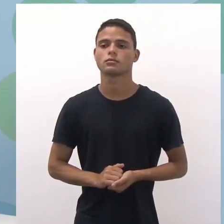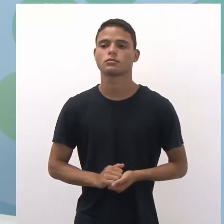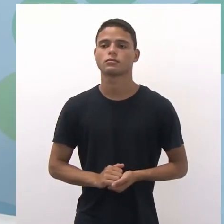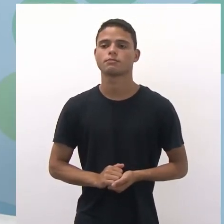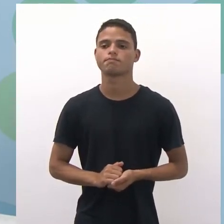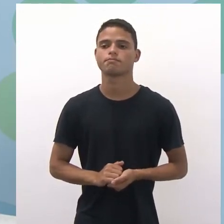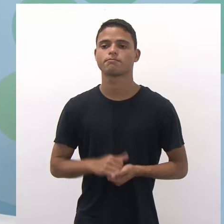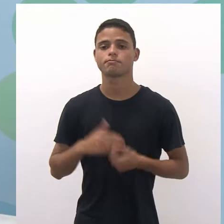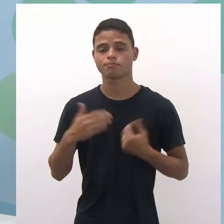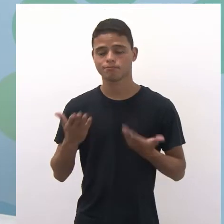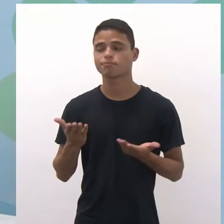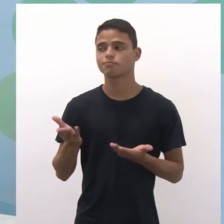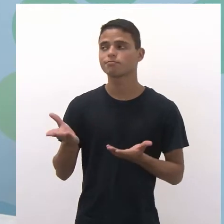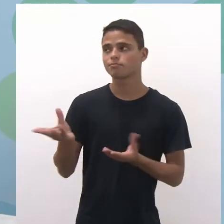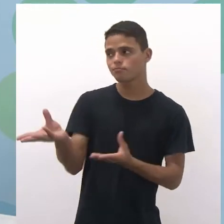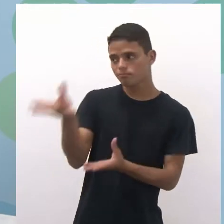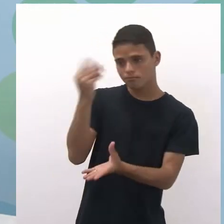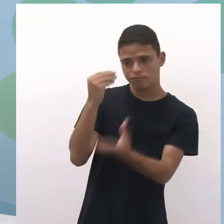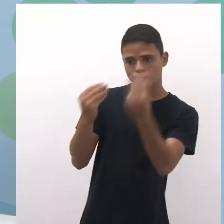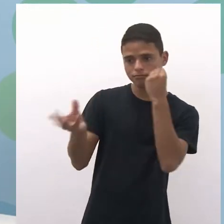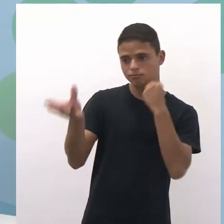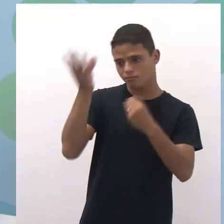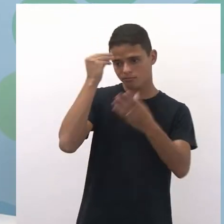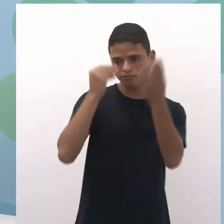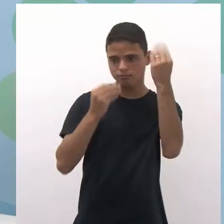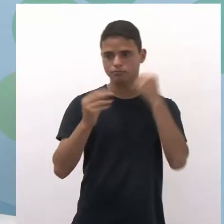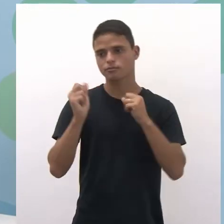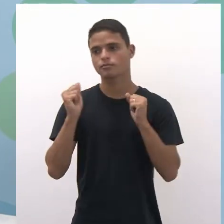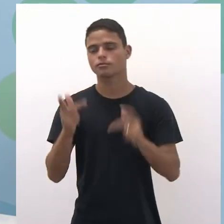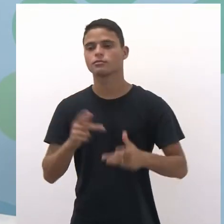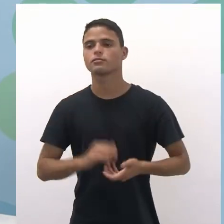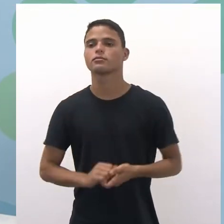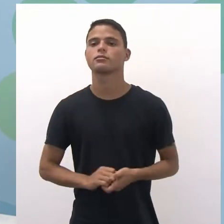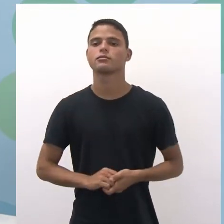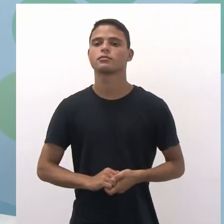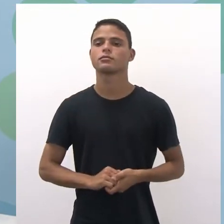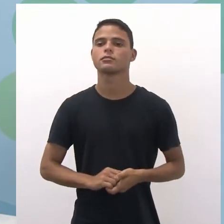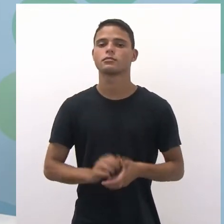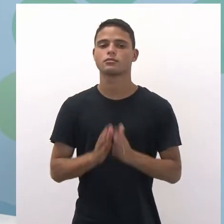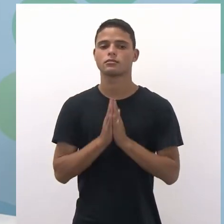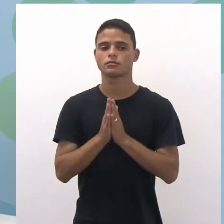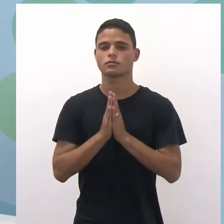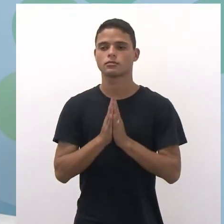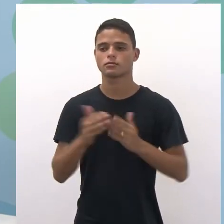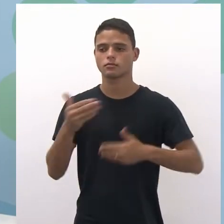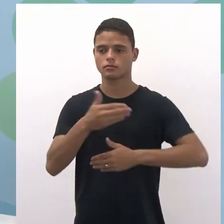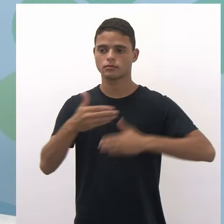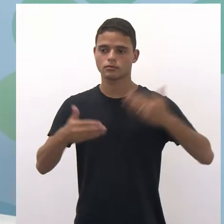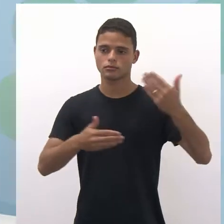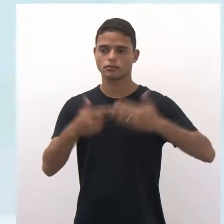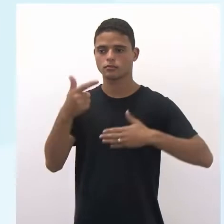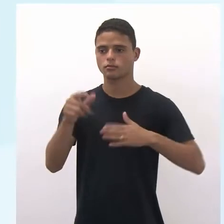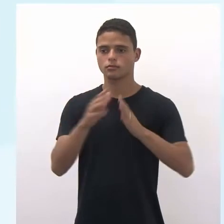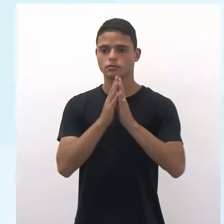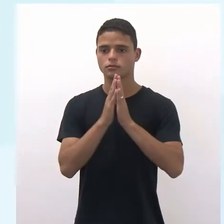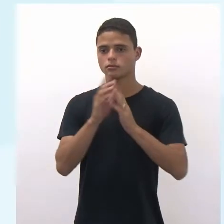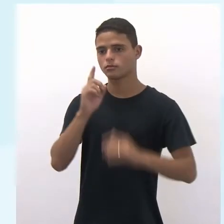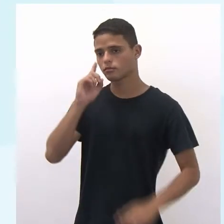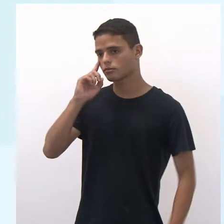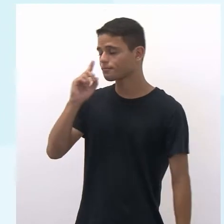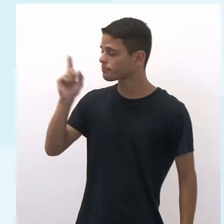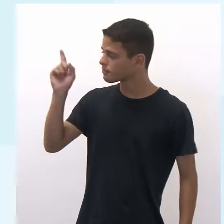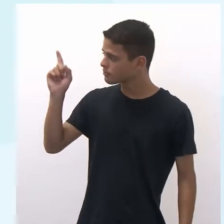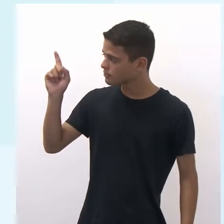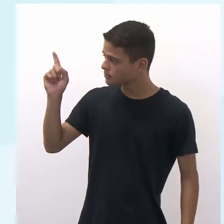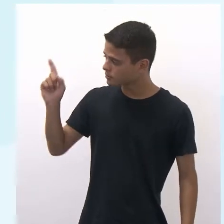Porque tudo é um consumo também, tá bom? Produção, por gentileza, a próxima slide. Bom, agora vamos falar um